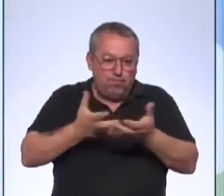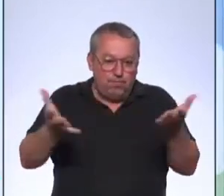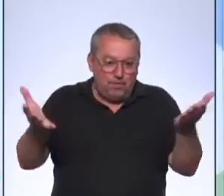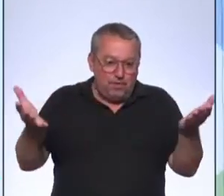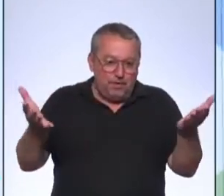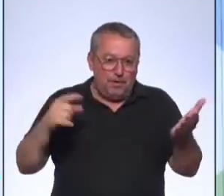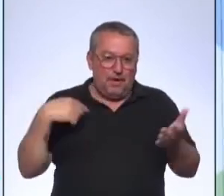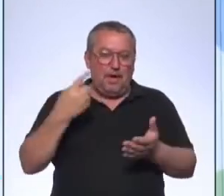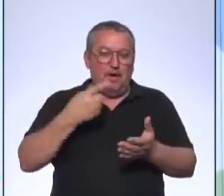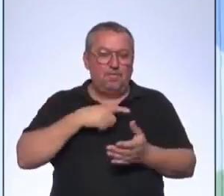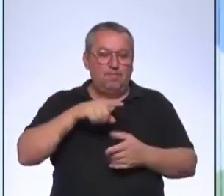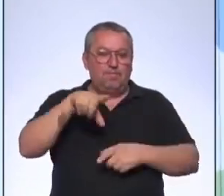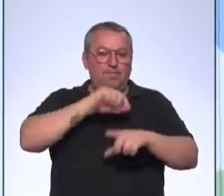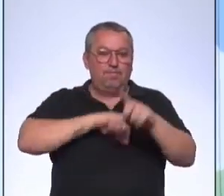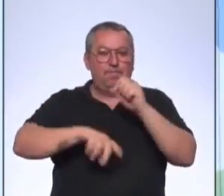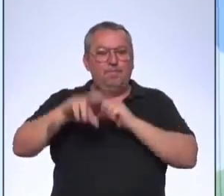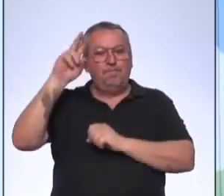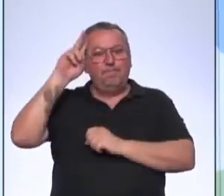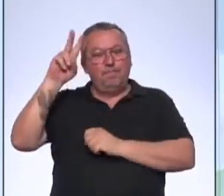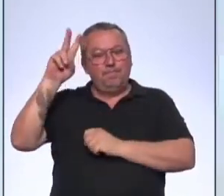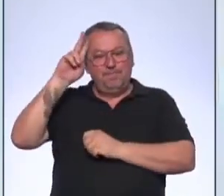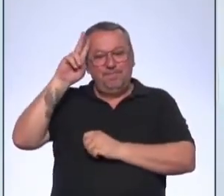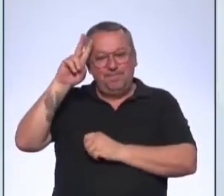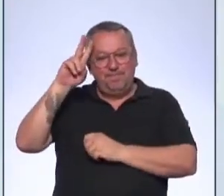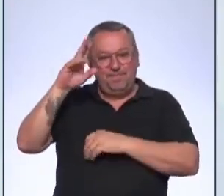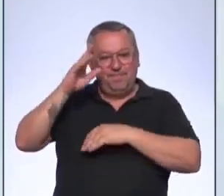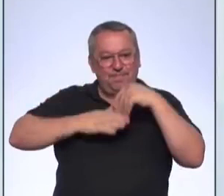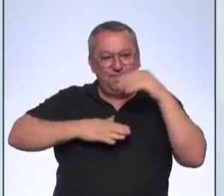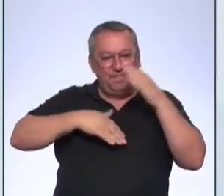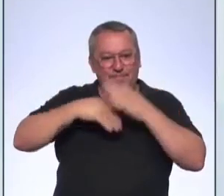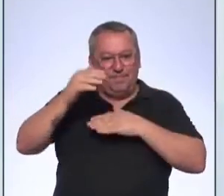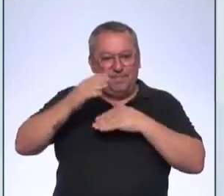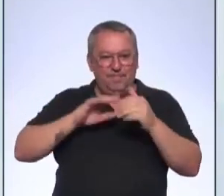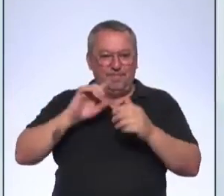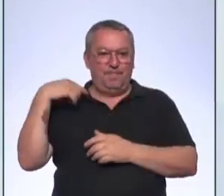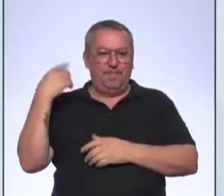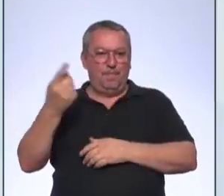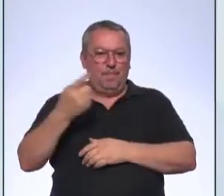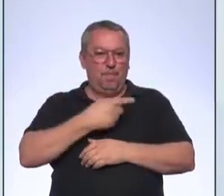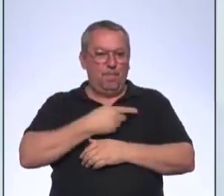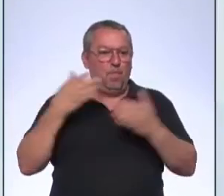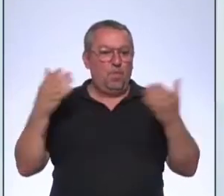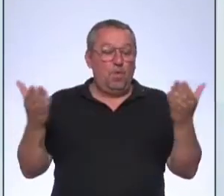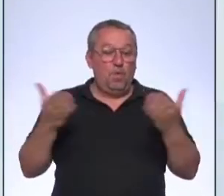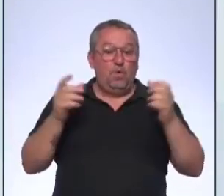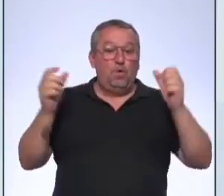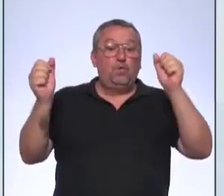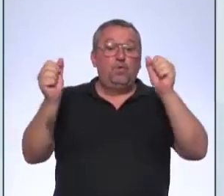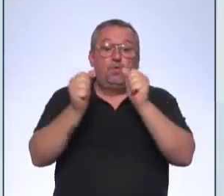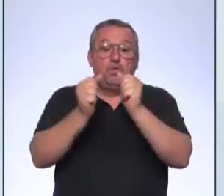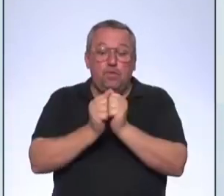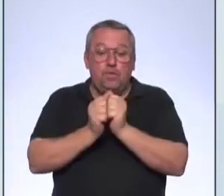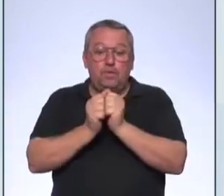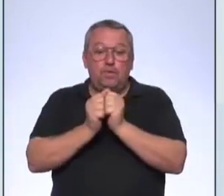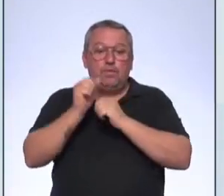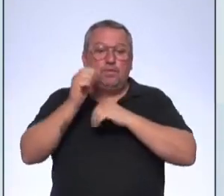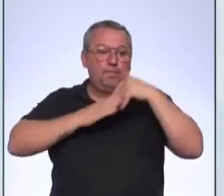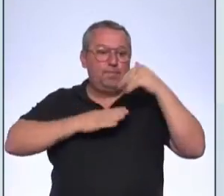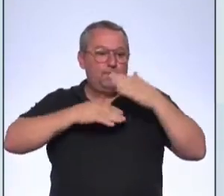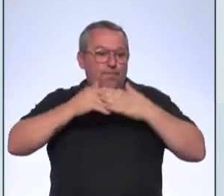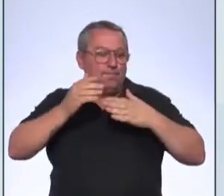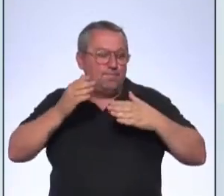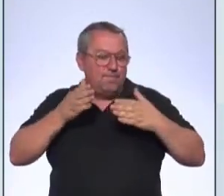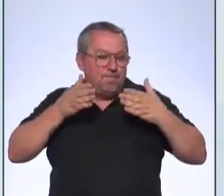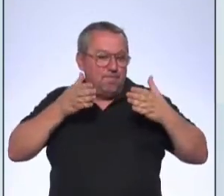a nossa atitude historiadora, as habilidades que nós iremos trabalhar juntamente com a habilidade